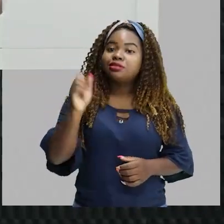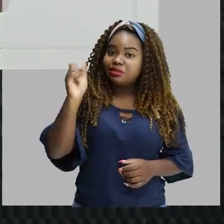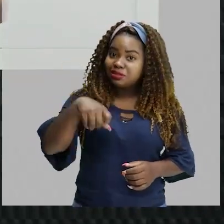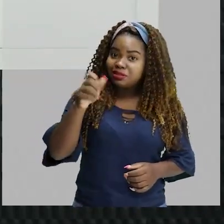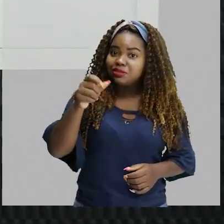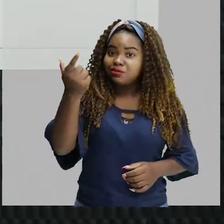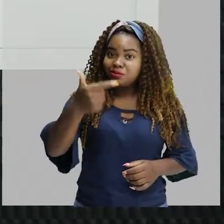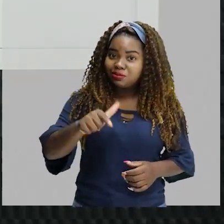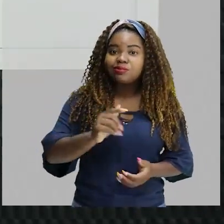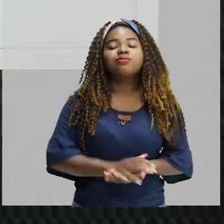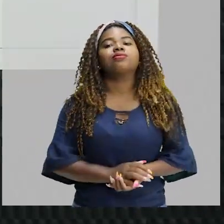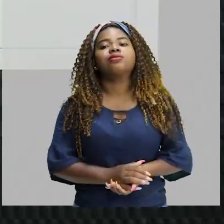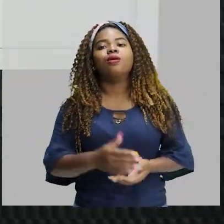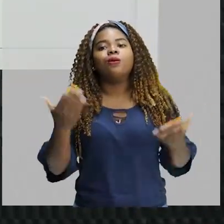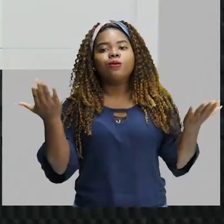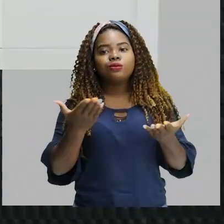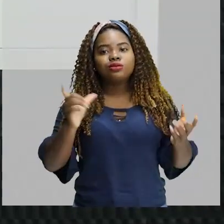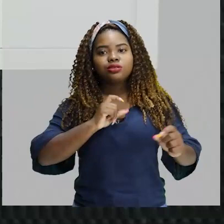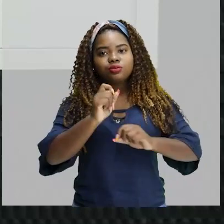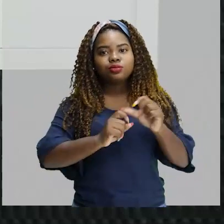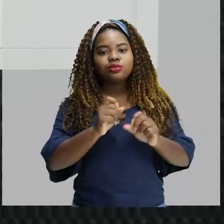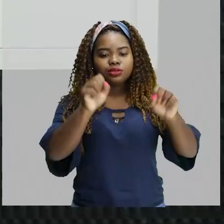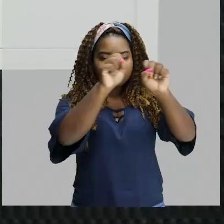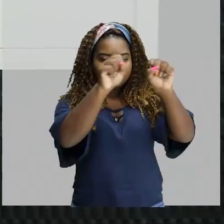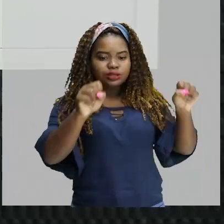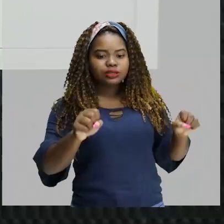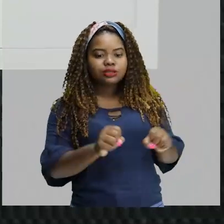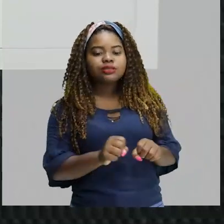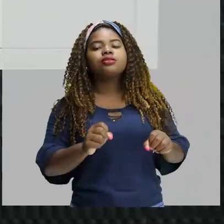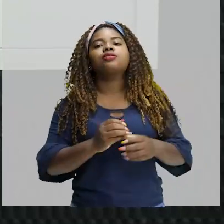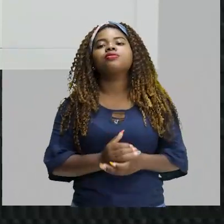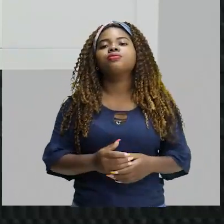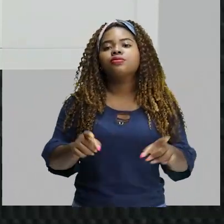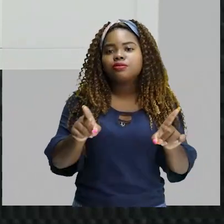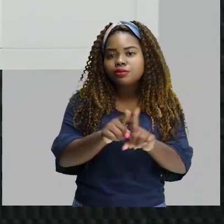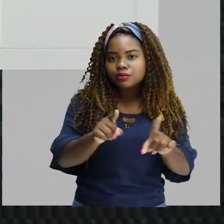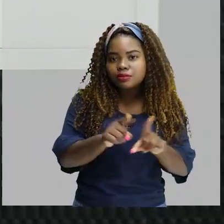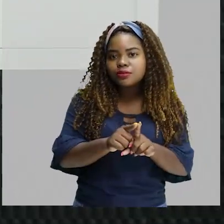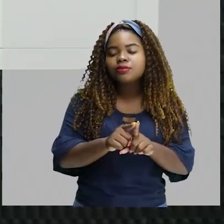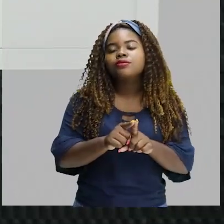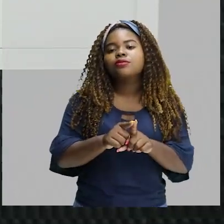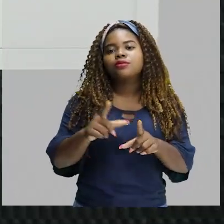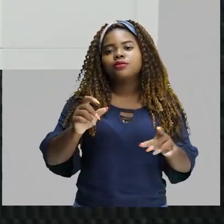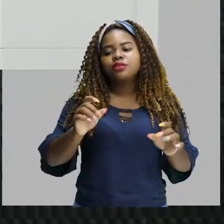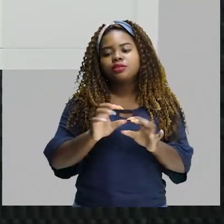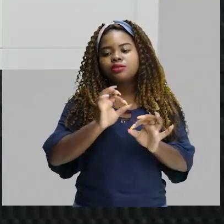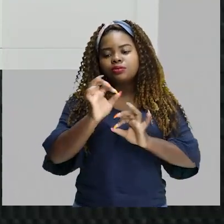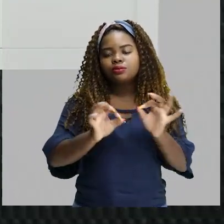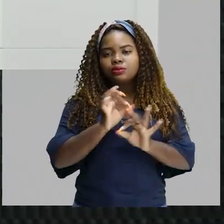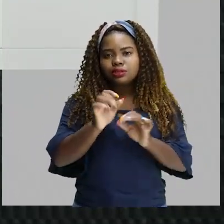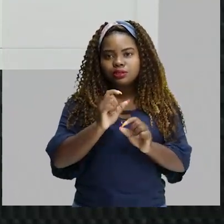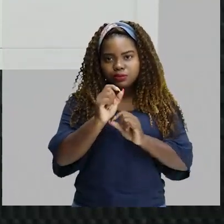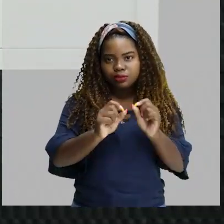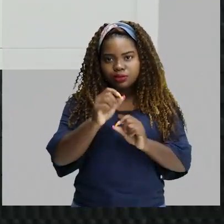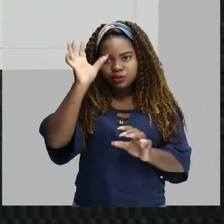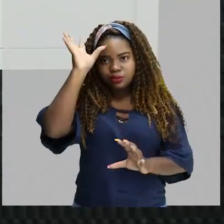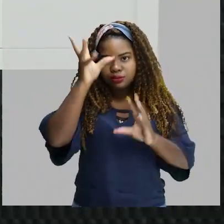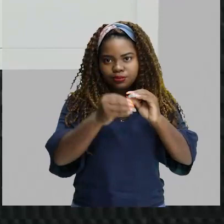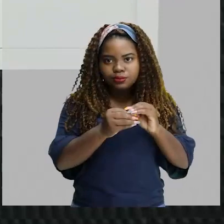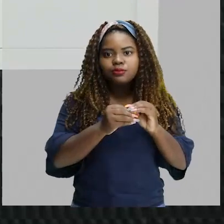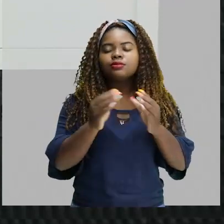a sistematização, o fechamento da aula e também tirarmos algumas conclusões sobre a